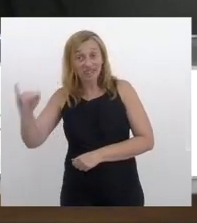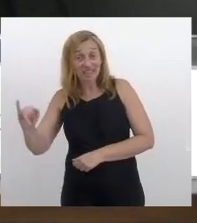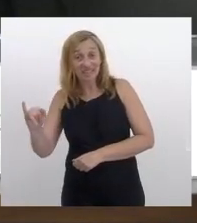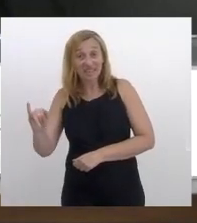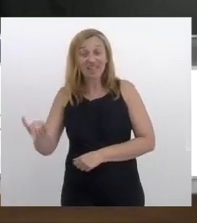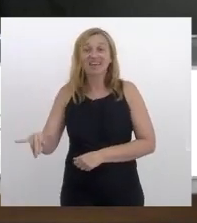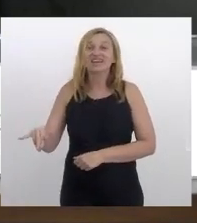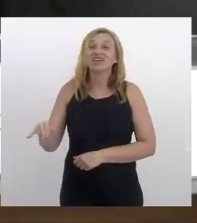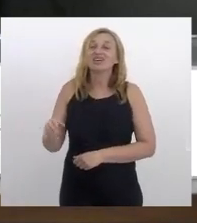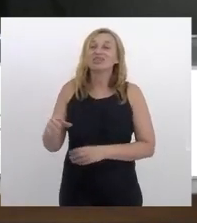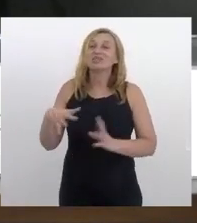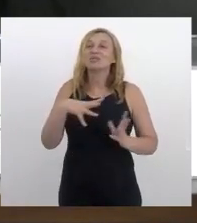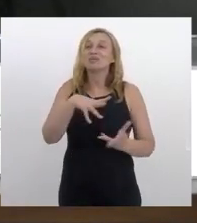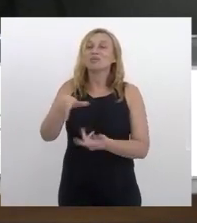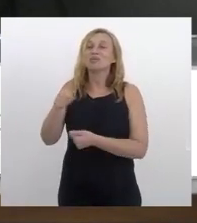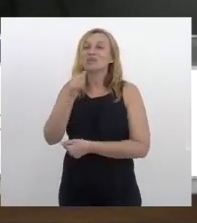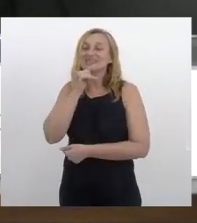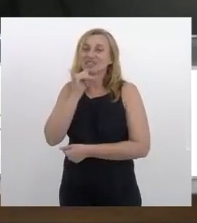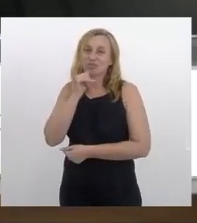exemplo para o mundo,